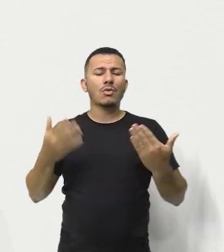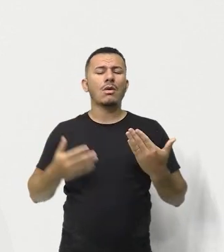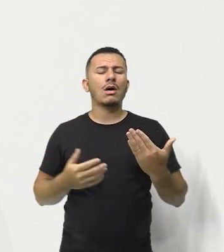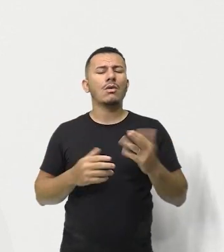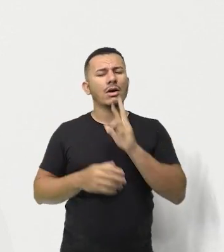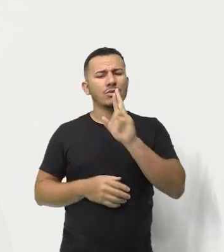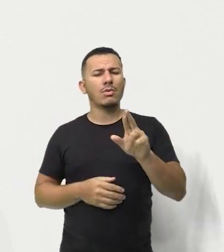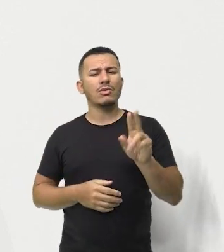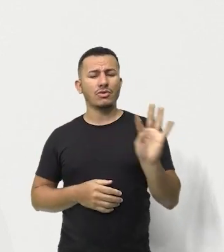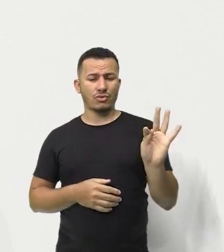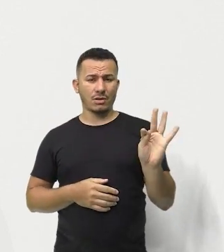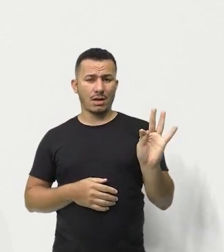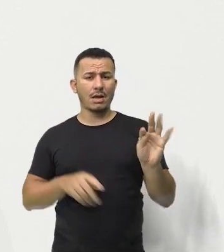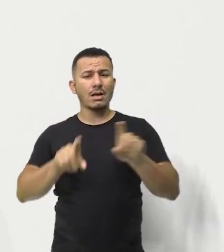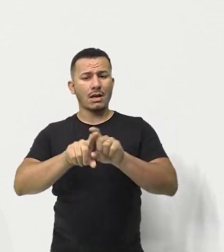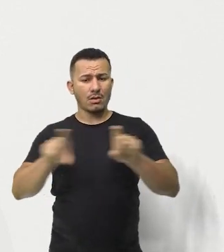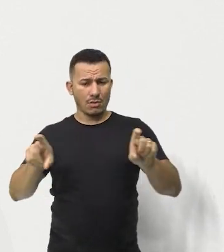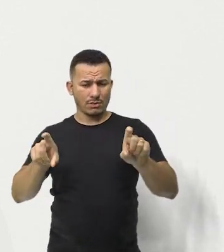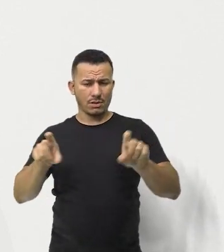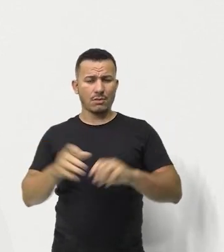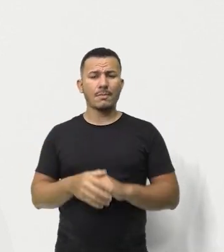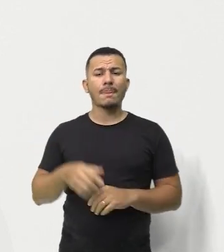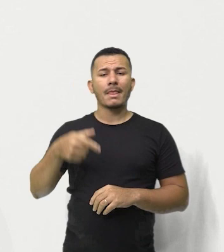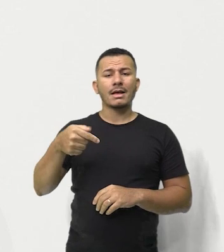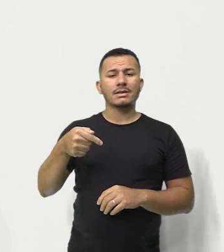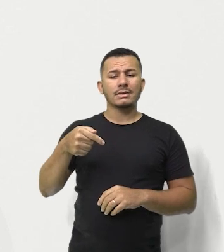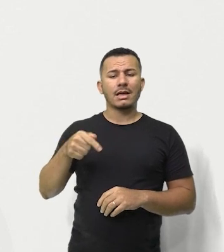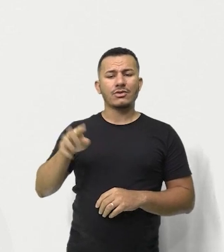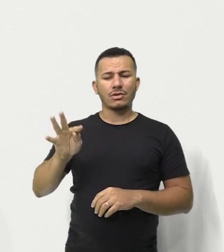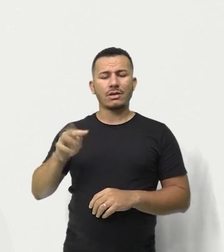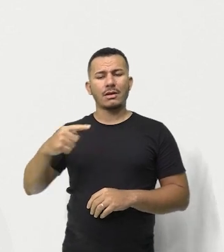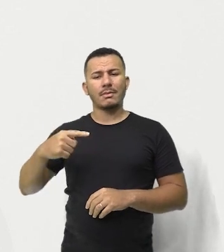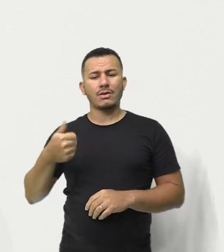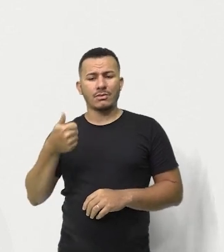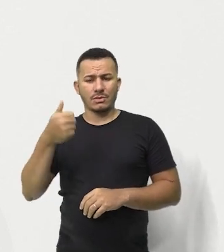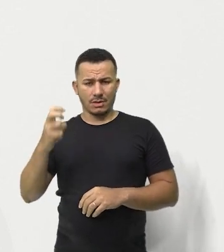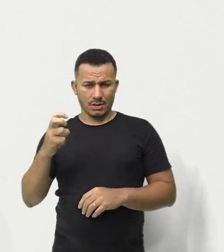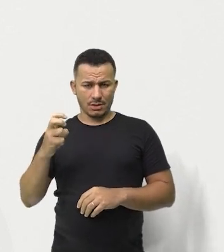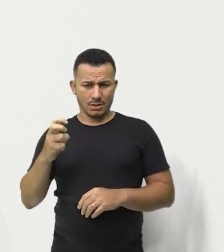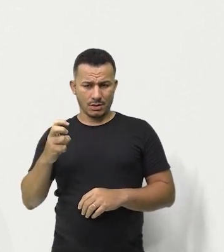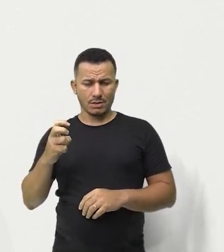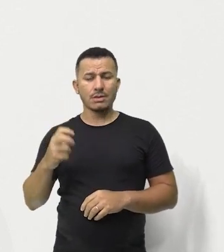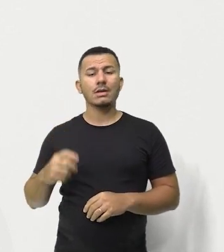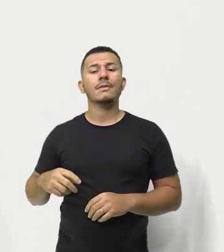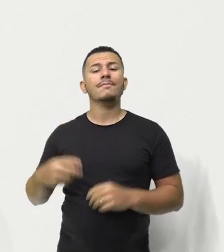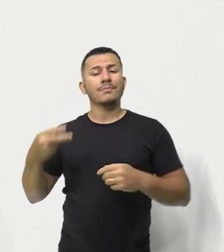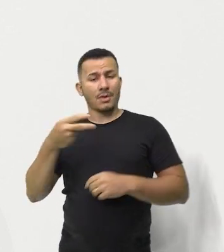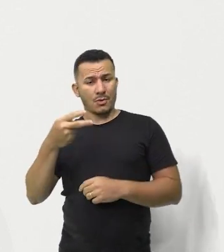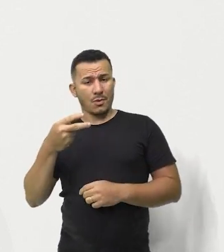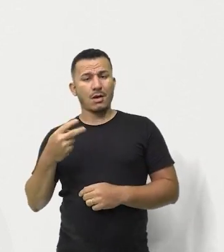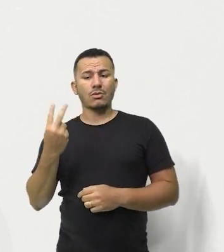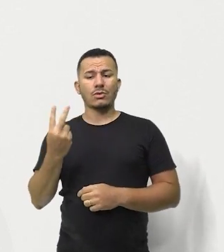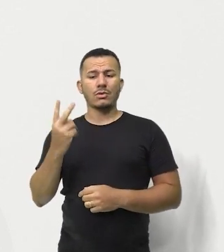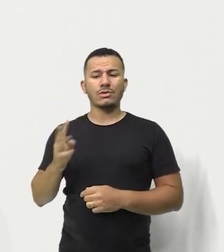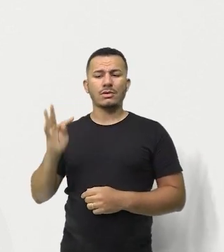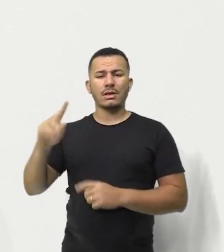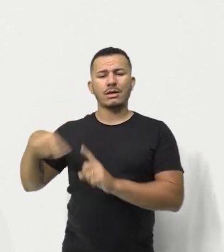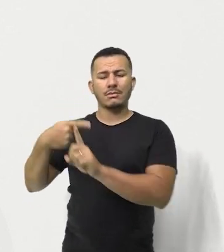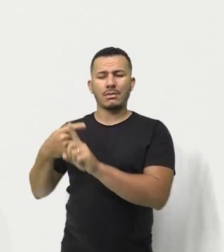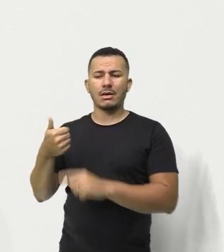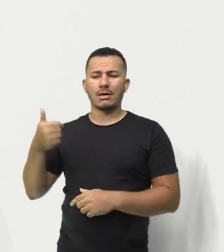qual o valor de t na equação? Qual é a equação? A equação é, ó, 7t